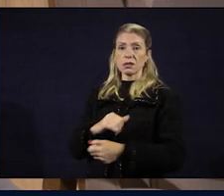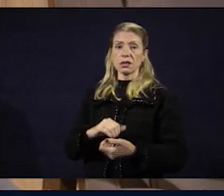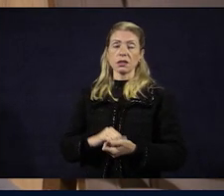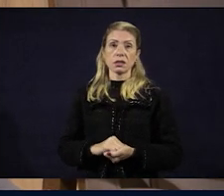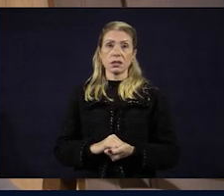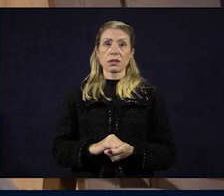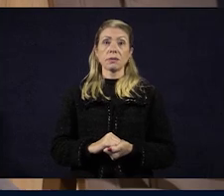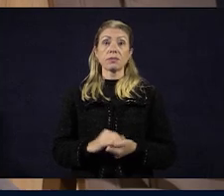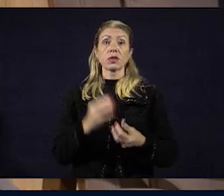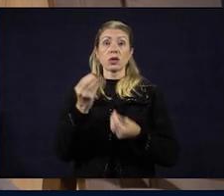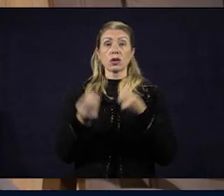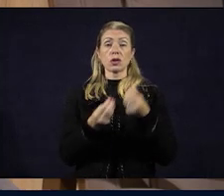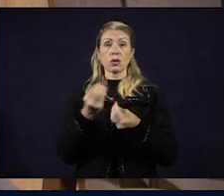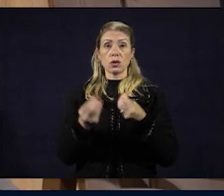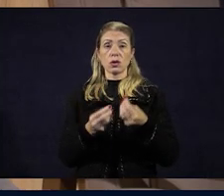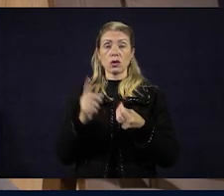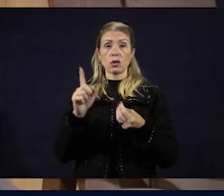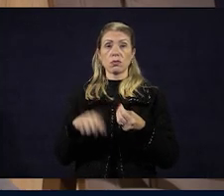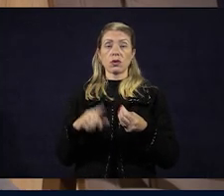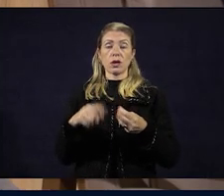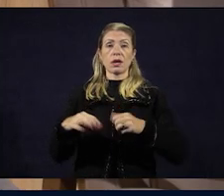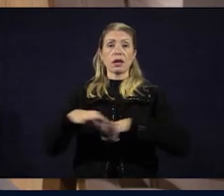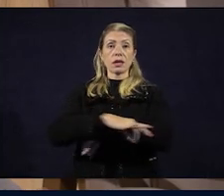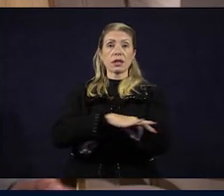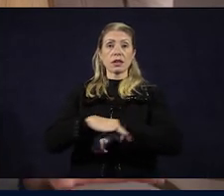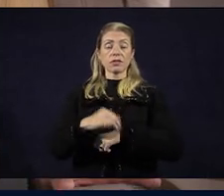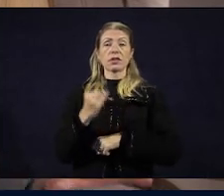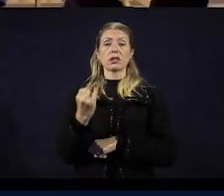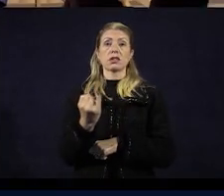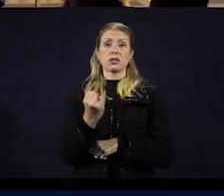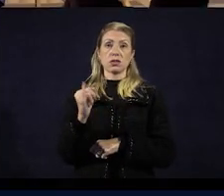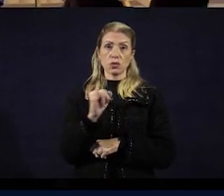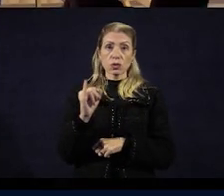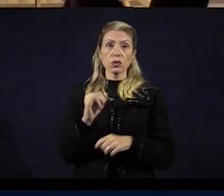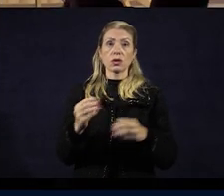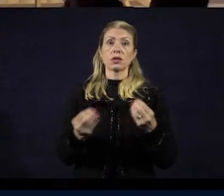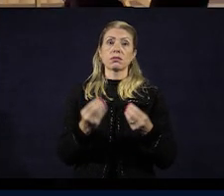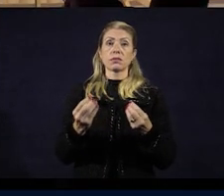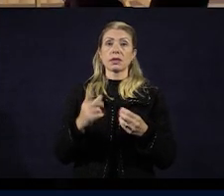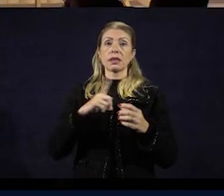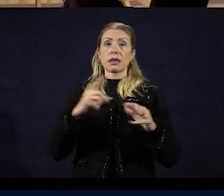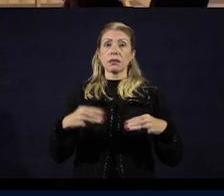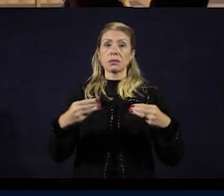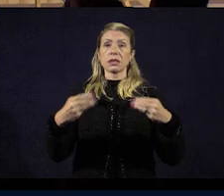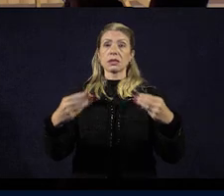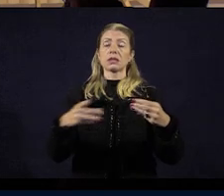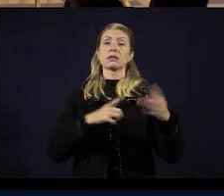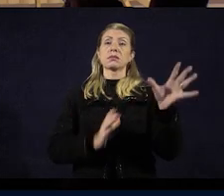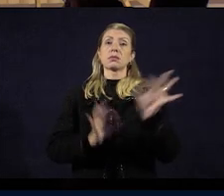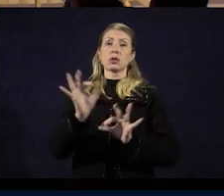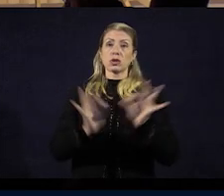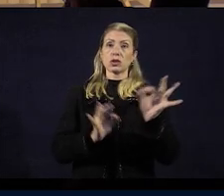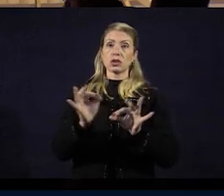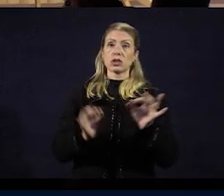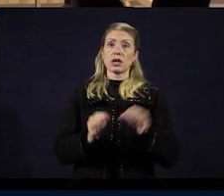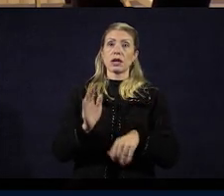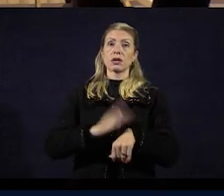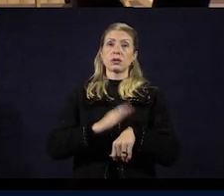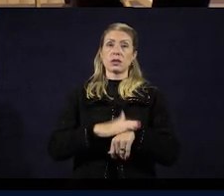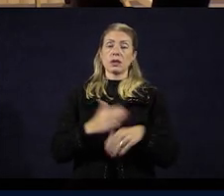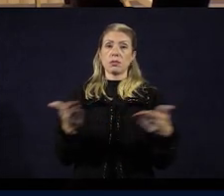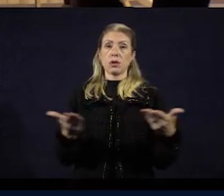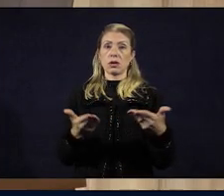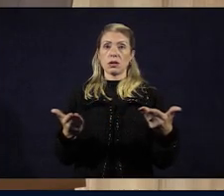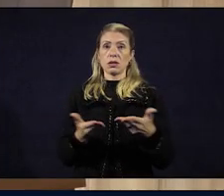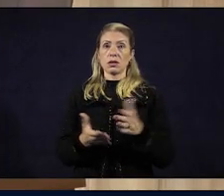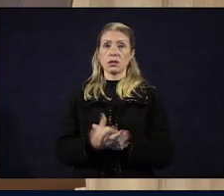disposição. Vamos falar um pouco de infra e detalhar qualquer um desses projetos. Obrigado, ministro. Dá para ver que teve muito projeto realmente recentemente, né? Beto,